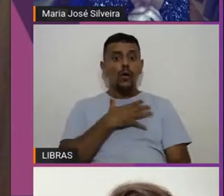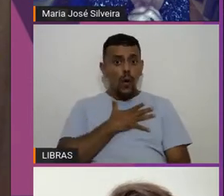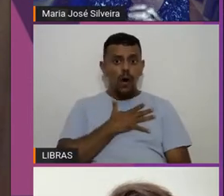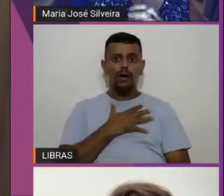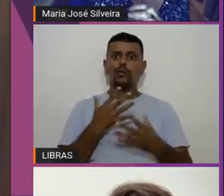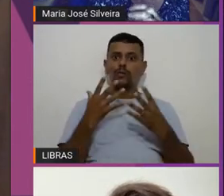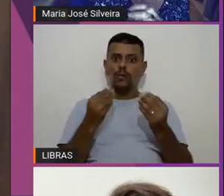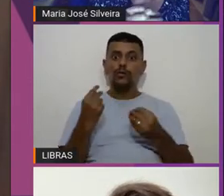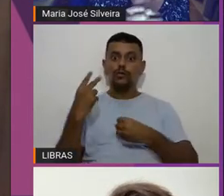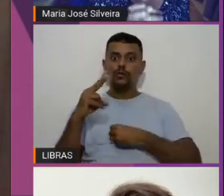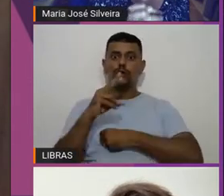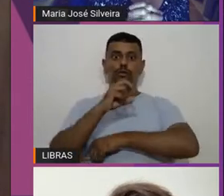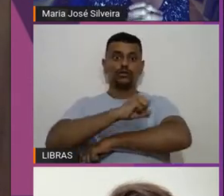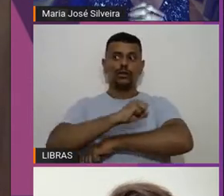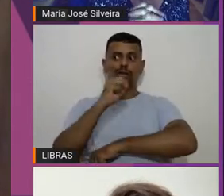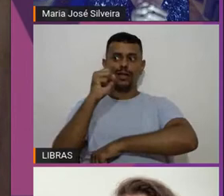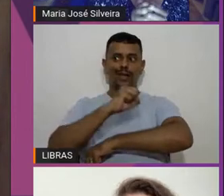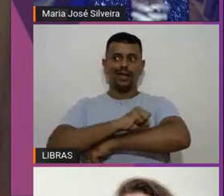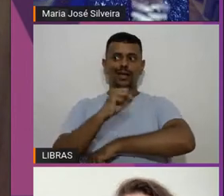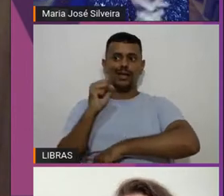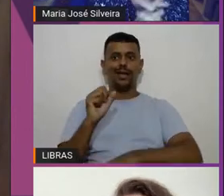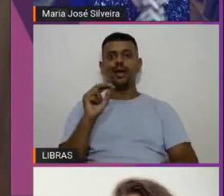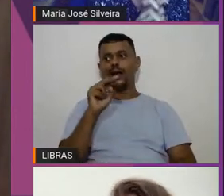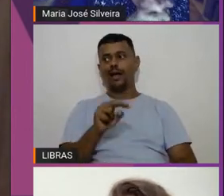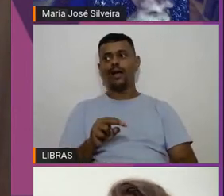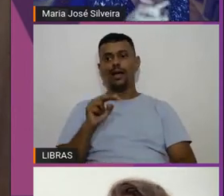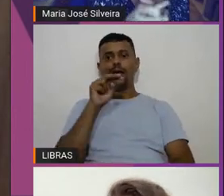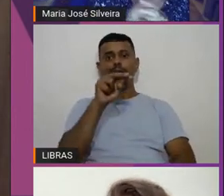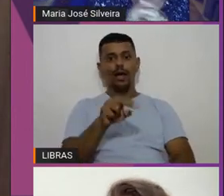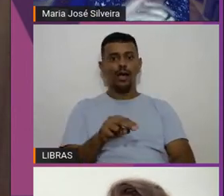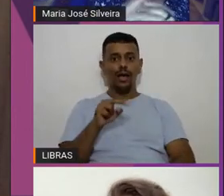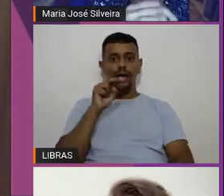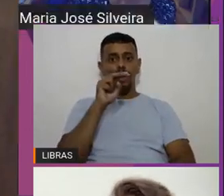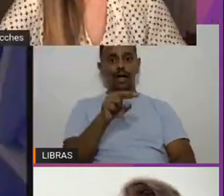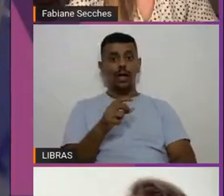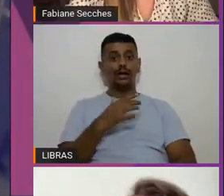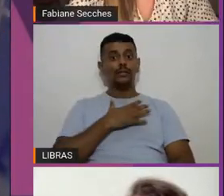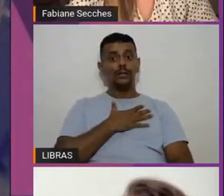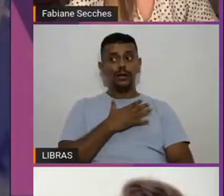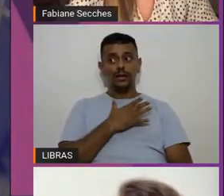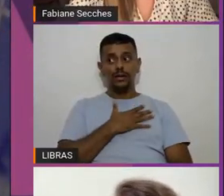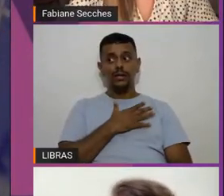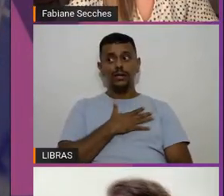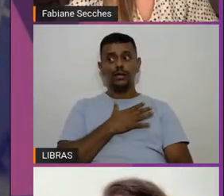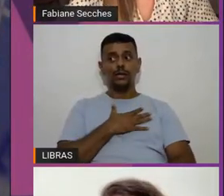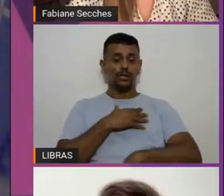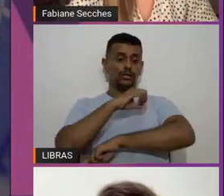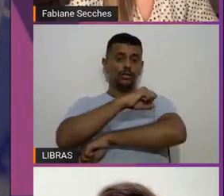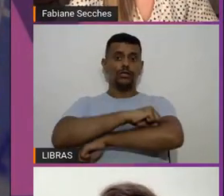que você gosta muito de olhar as janelas e